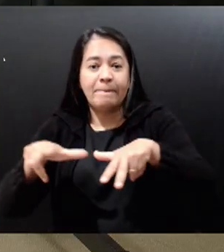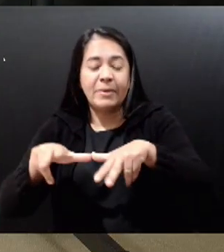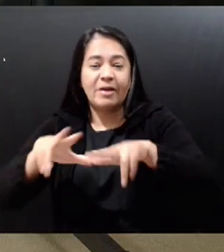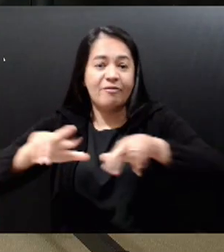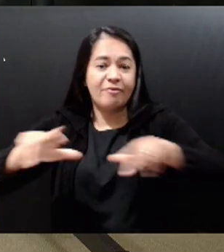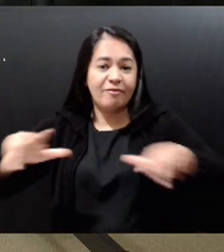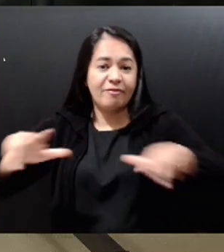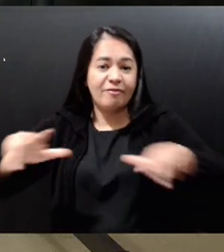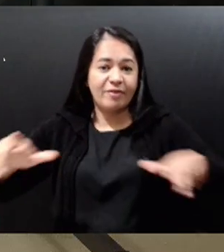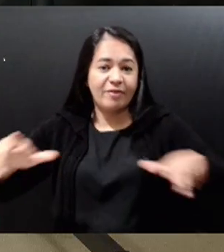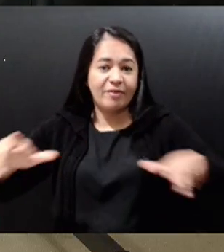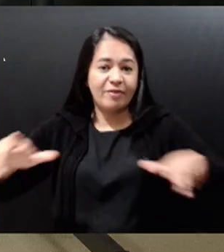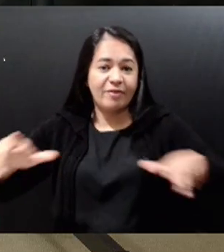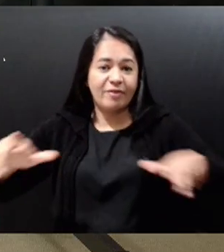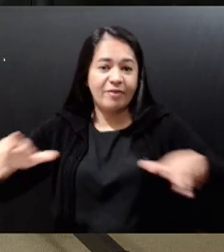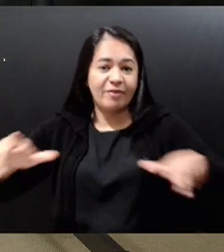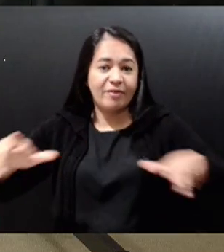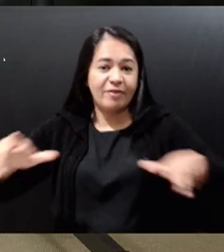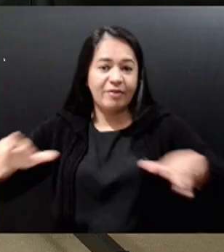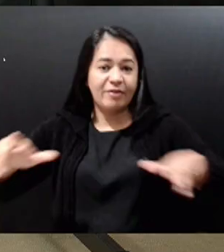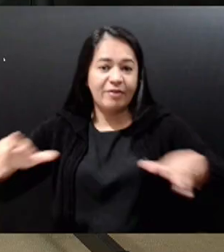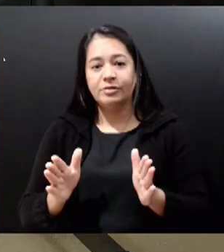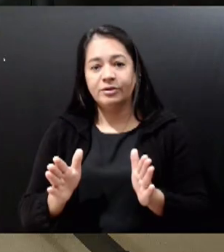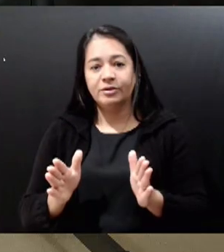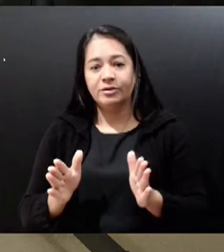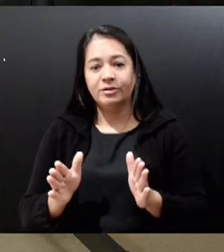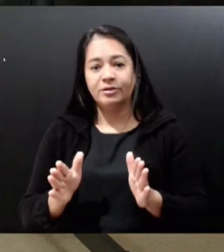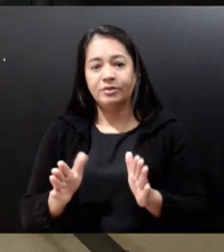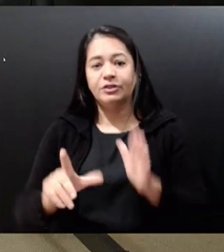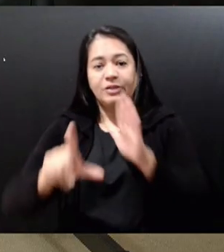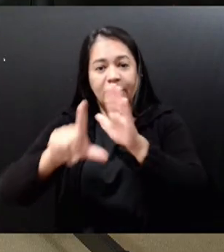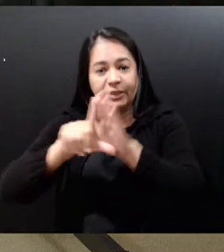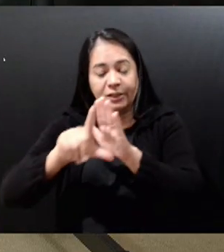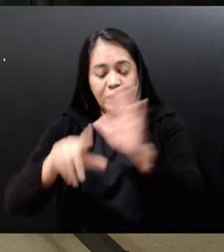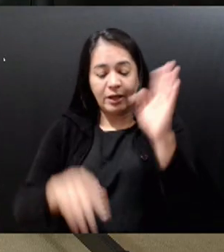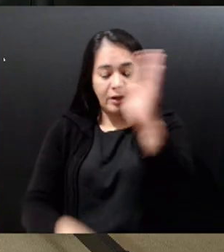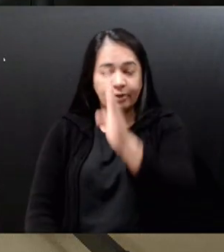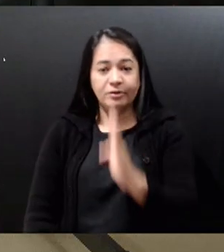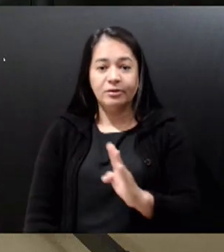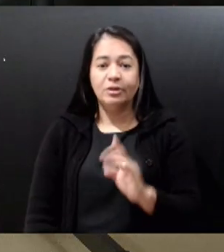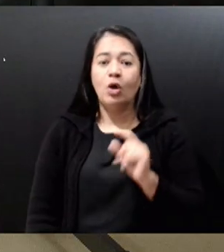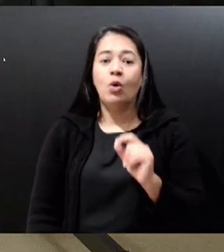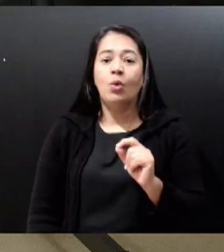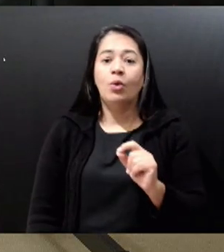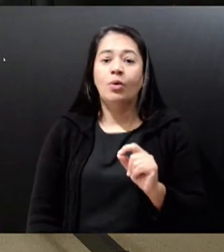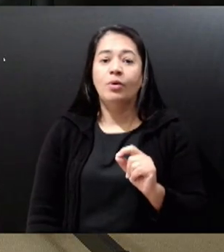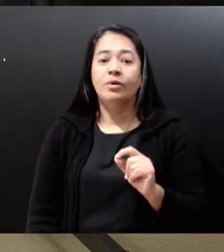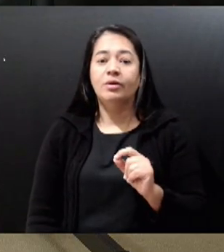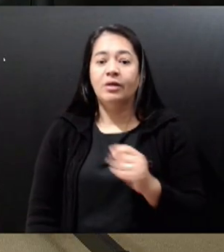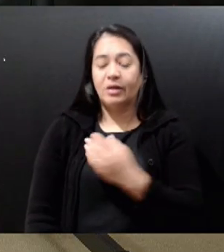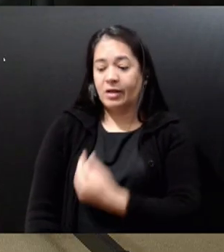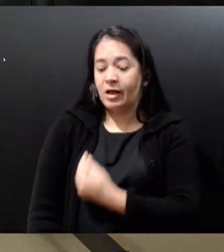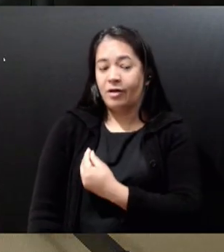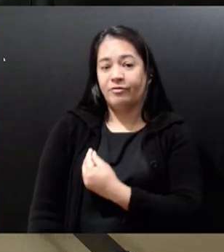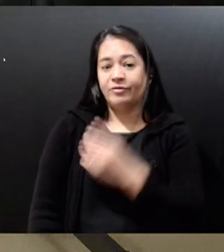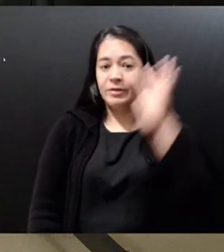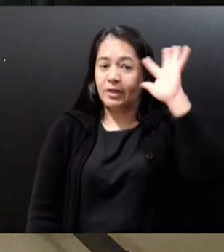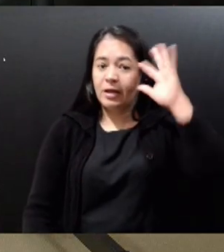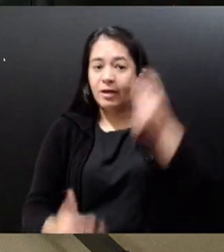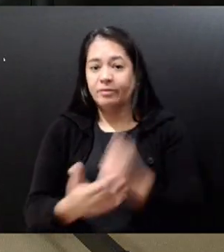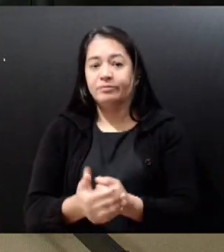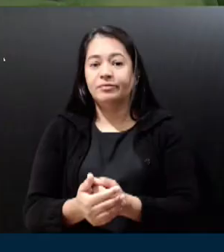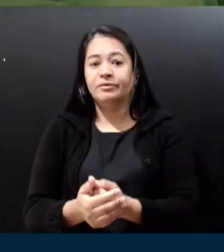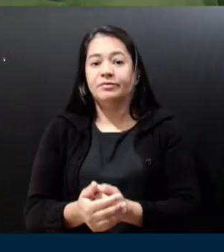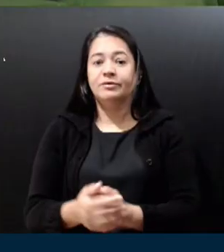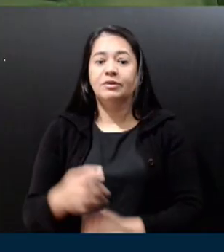está legalizado no Brasil. Que as soluções que a vida vai dar, pais, que a gente fala, o pai do coração, que é